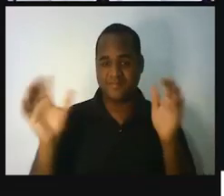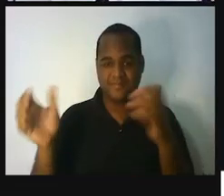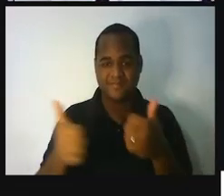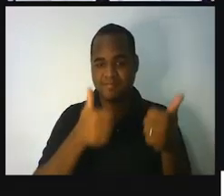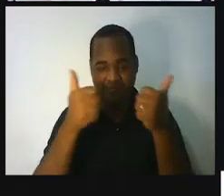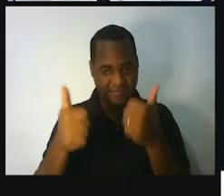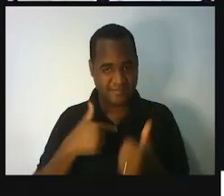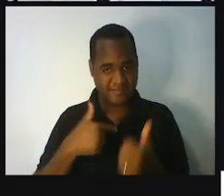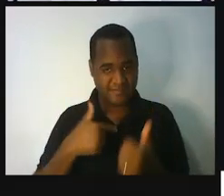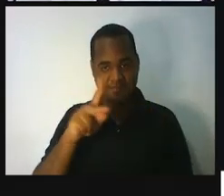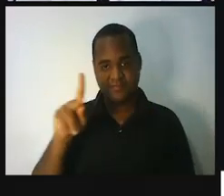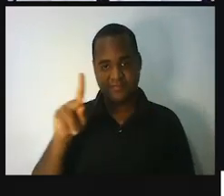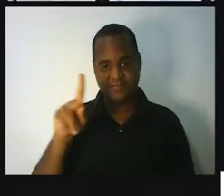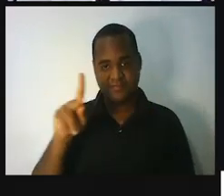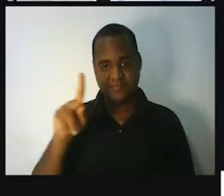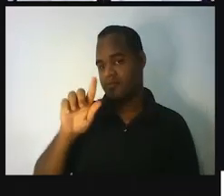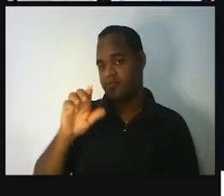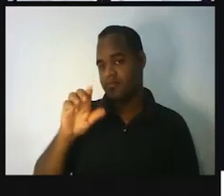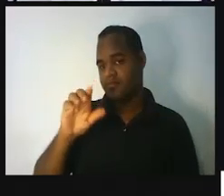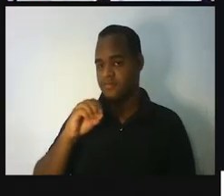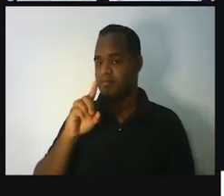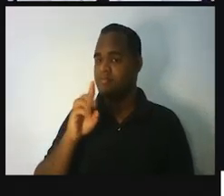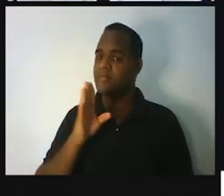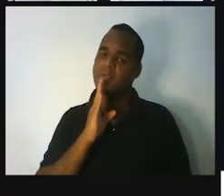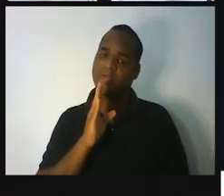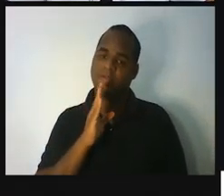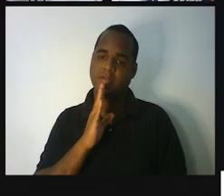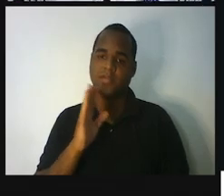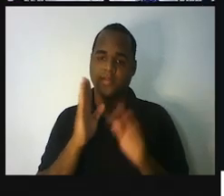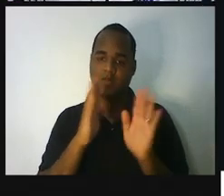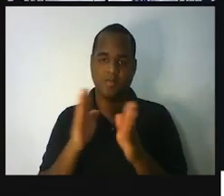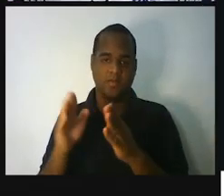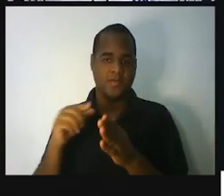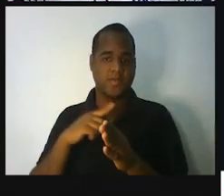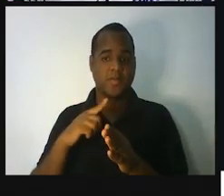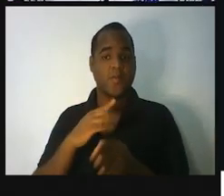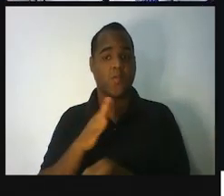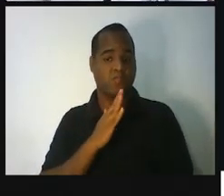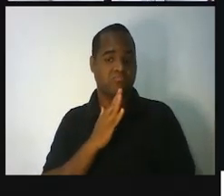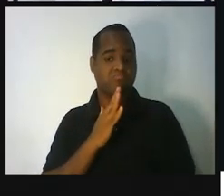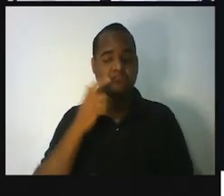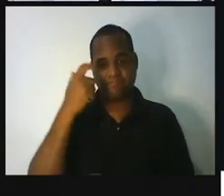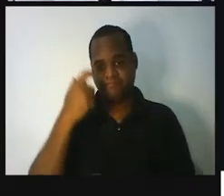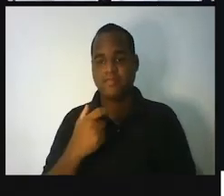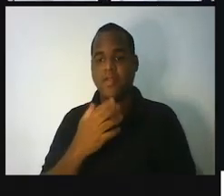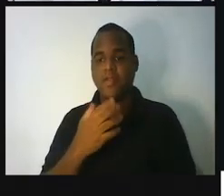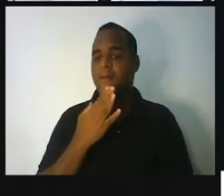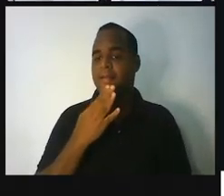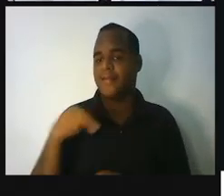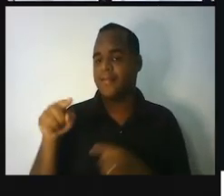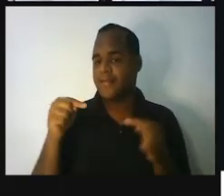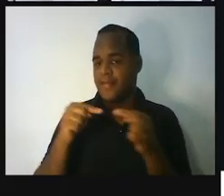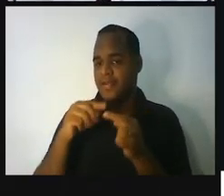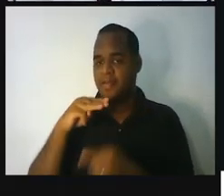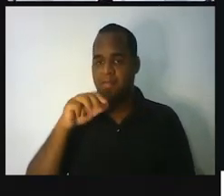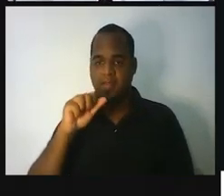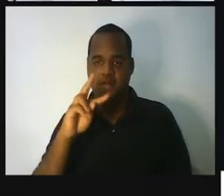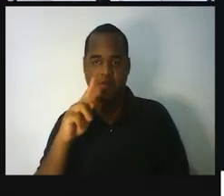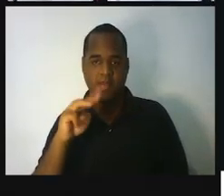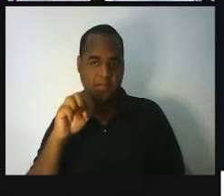Olá! Eu sou o professor Iago Ramos. Você já deve me conhecer a essa altura. Seja bem-vindo ao Matematicast,